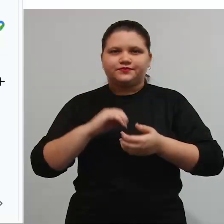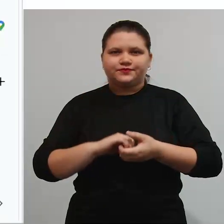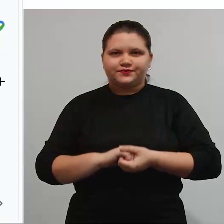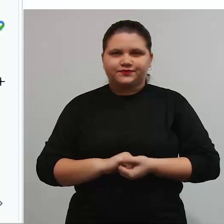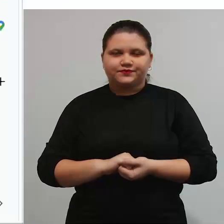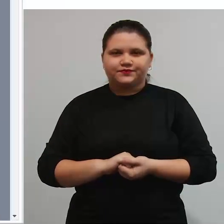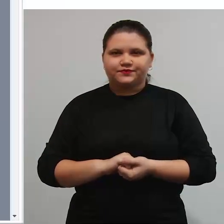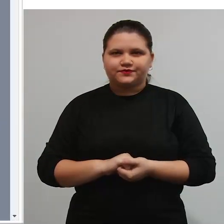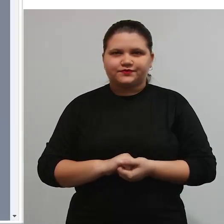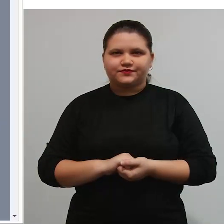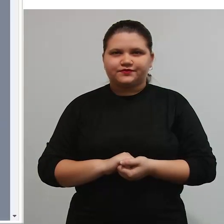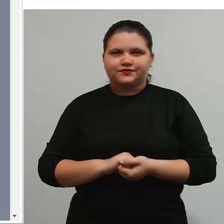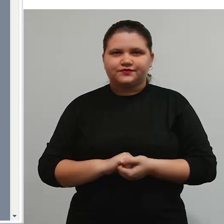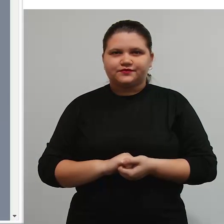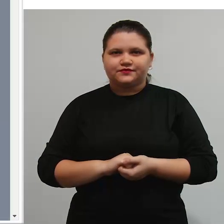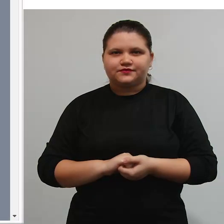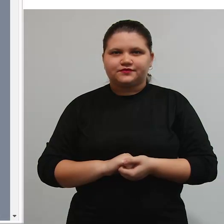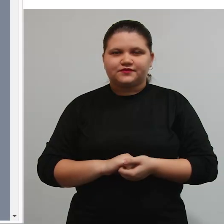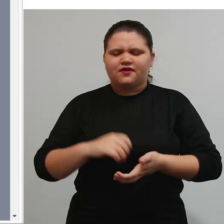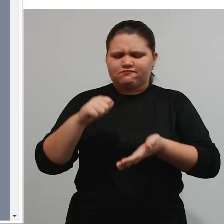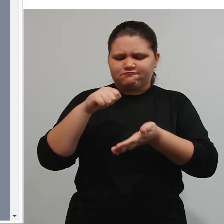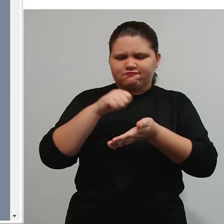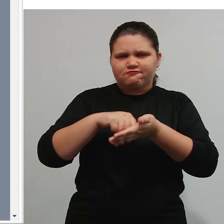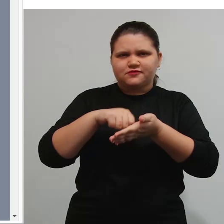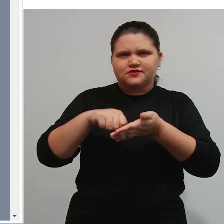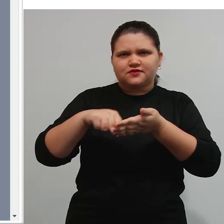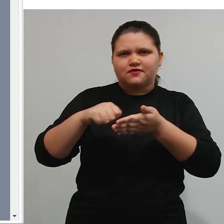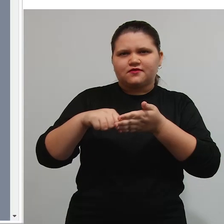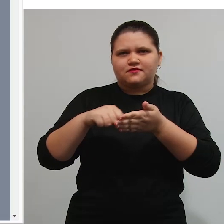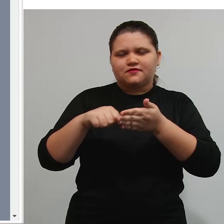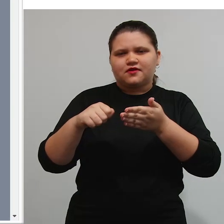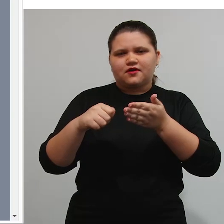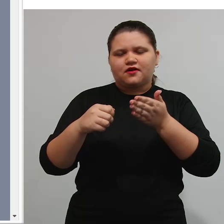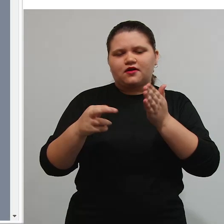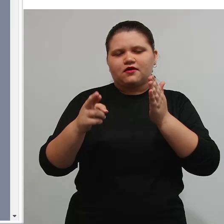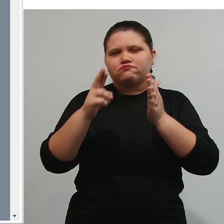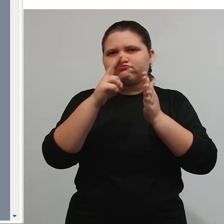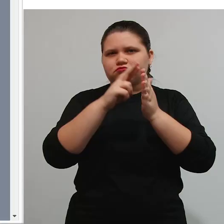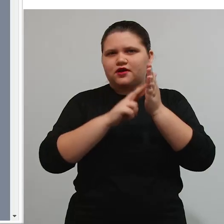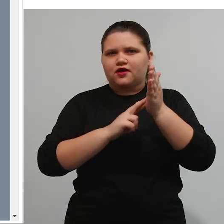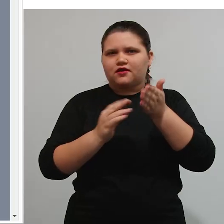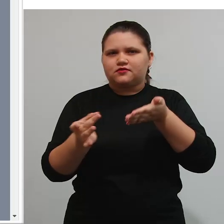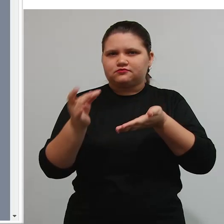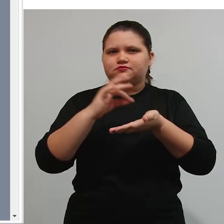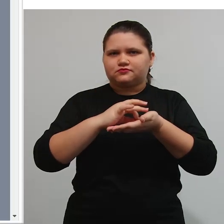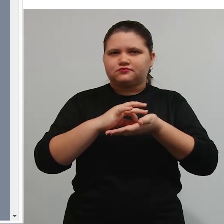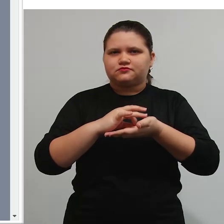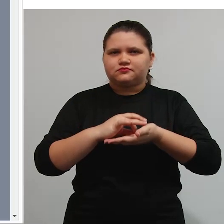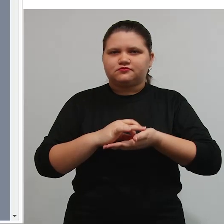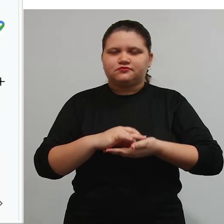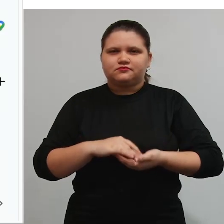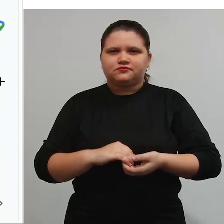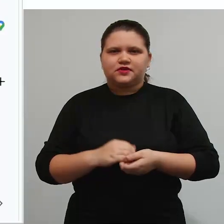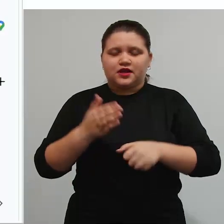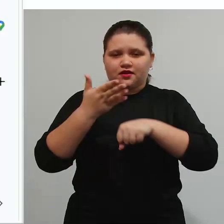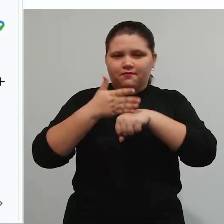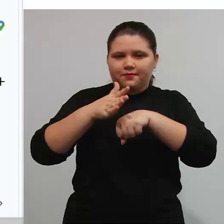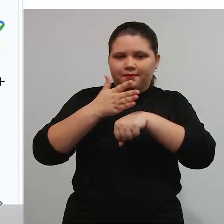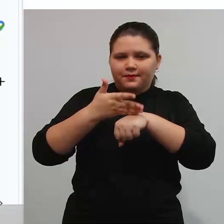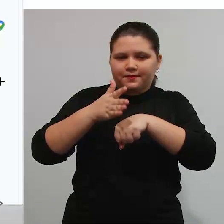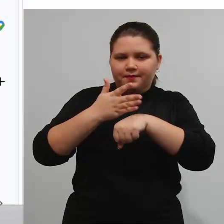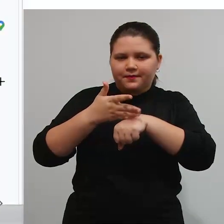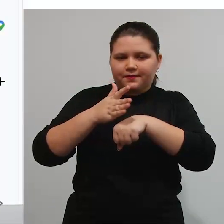Aí eu tô na redação lá, né? Tô inspirada, de base investigativa que busca provocar,